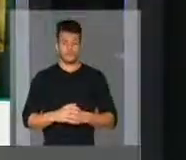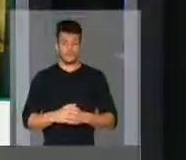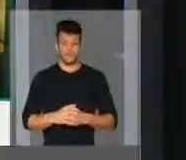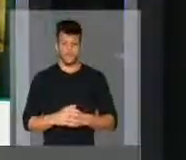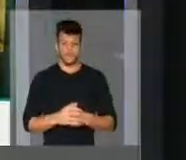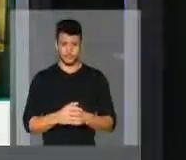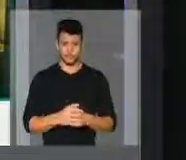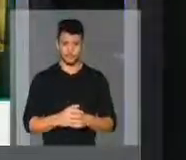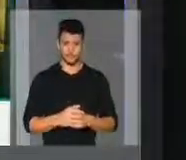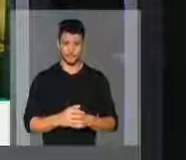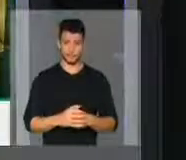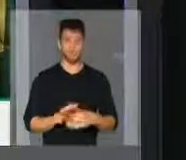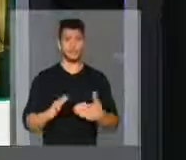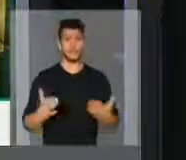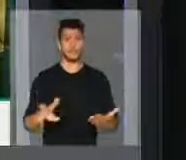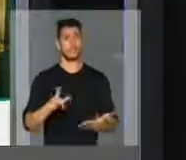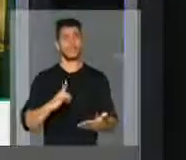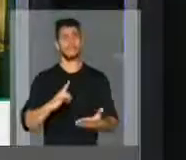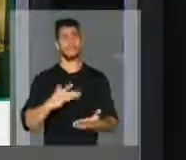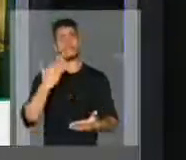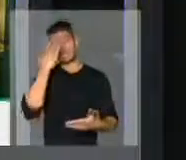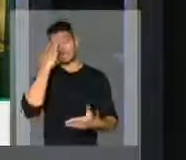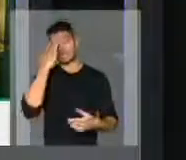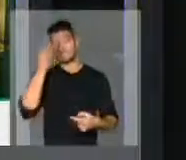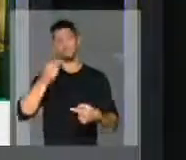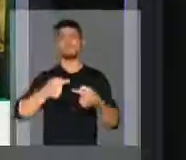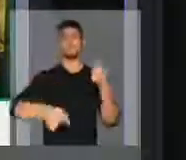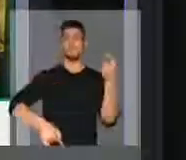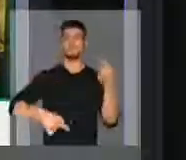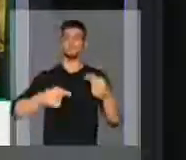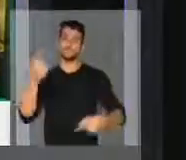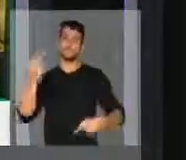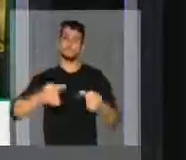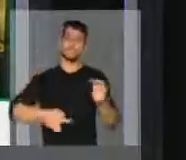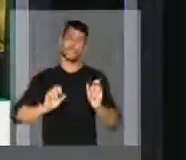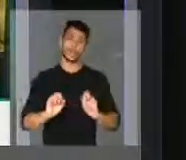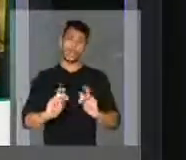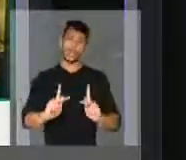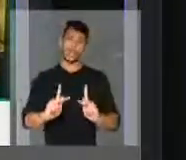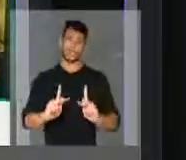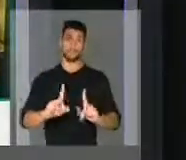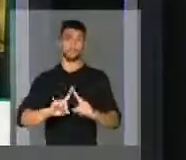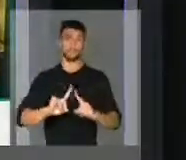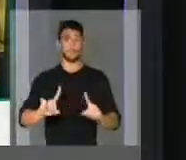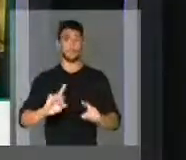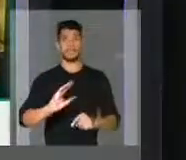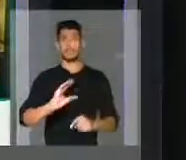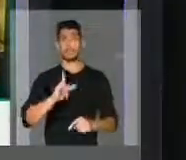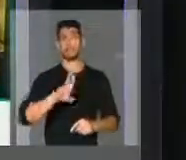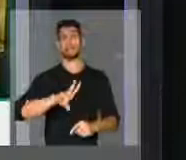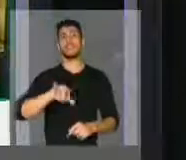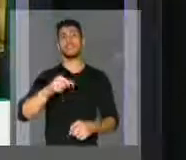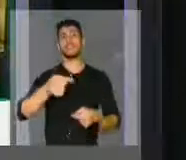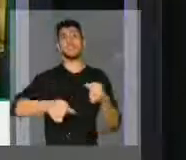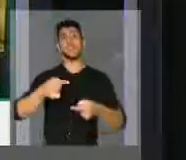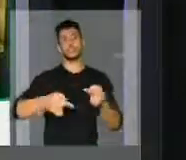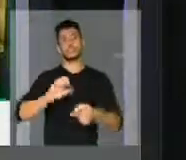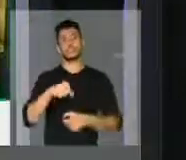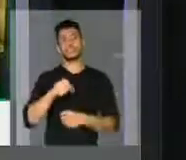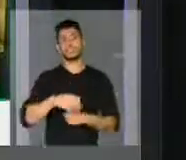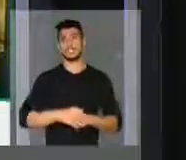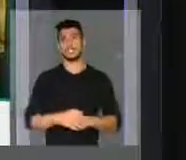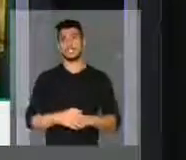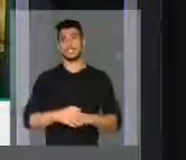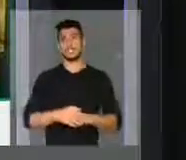muita discordância. Eu respeito as opiniões contrárias, mas é evidente que nós vamos para o debate. Deputado